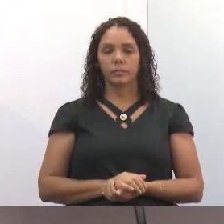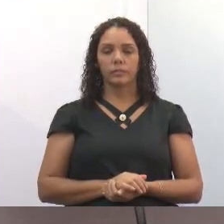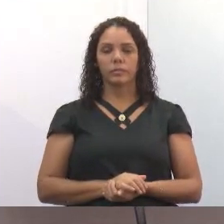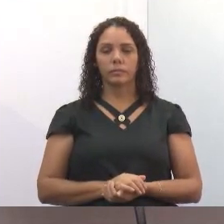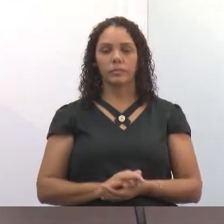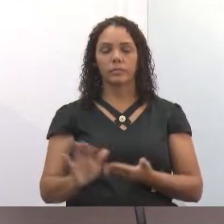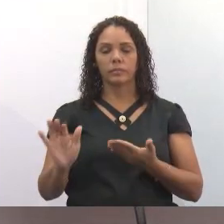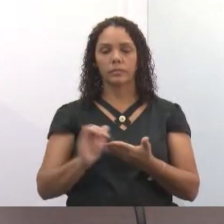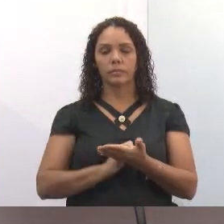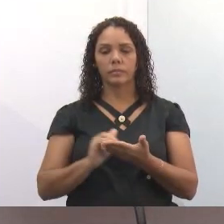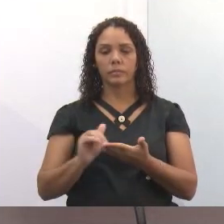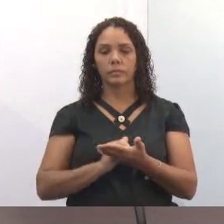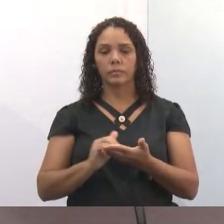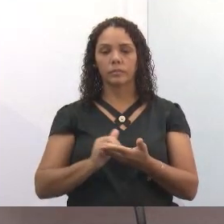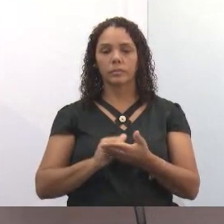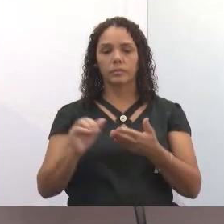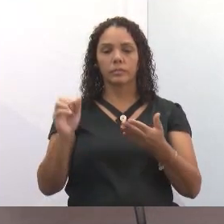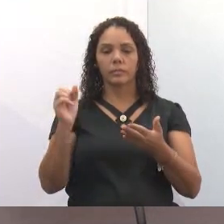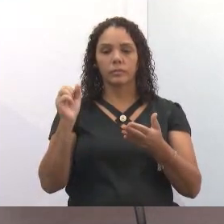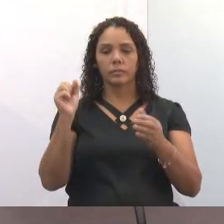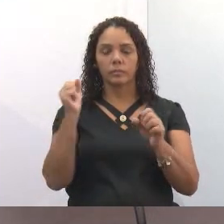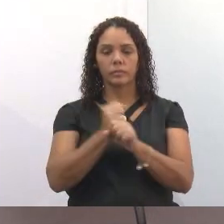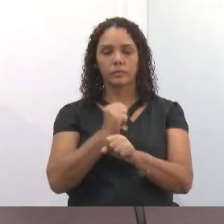ao secretário de Infraestrutura.